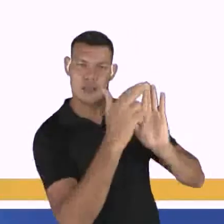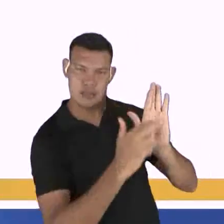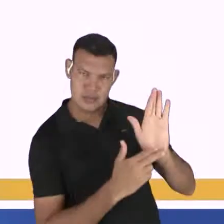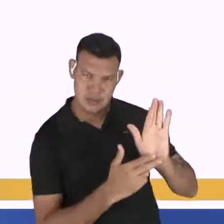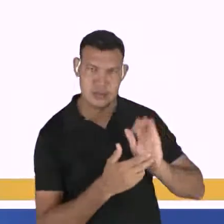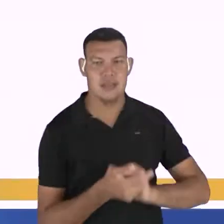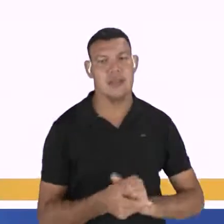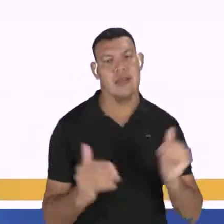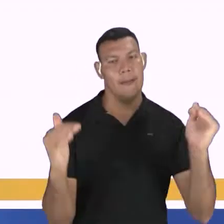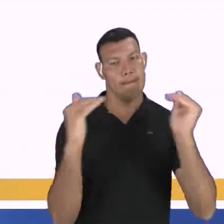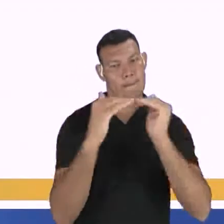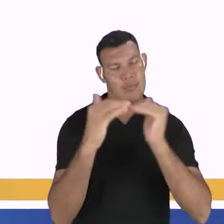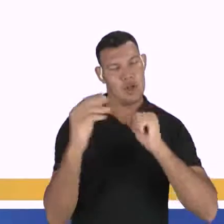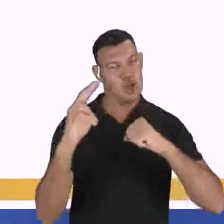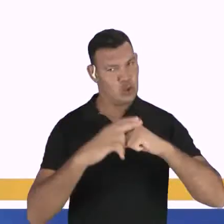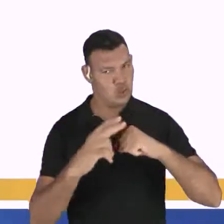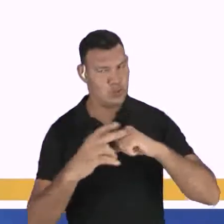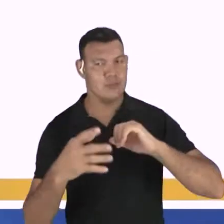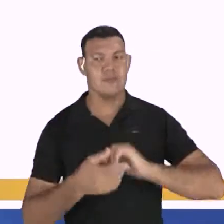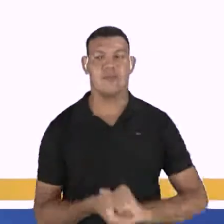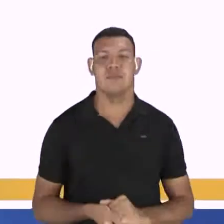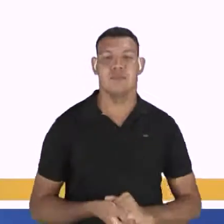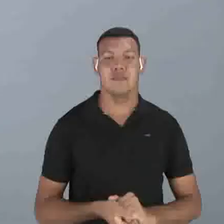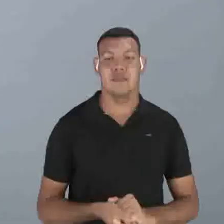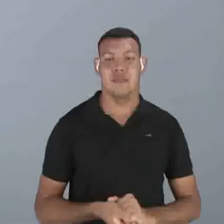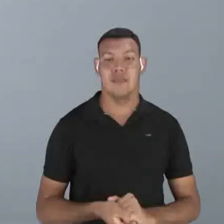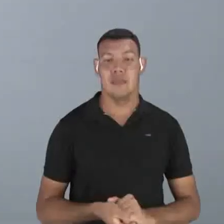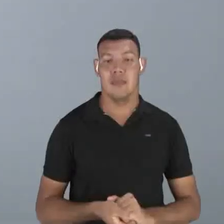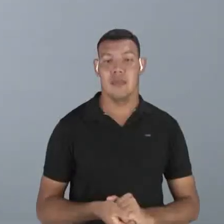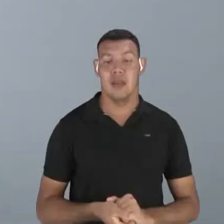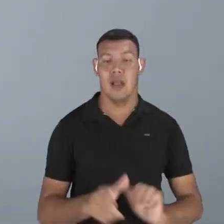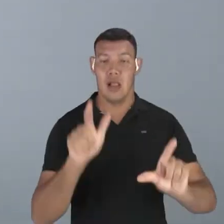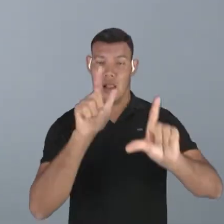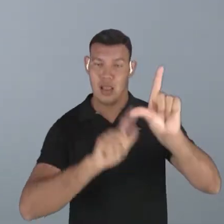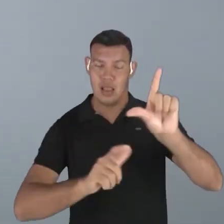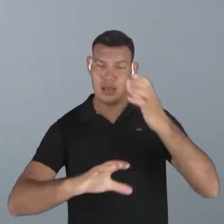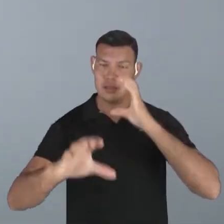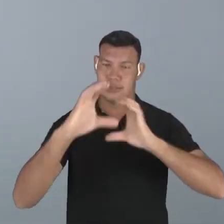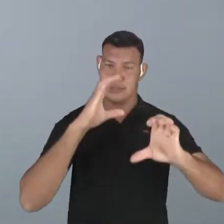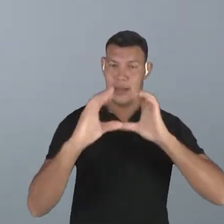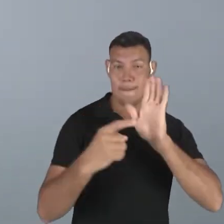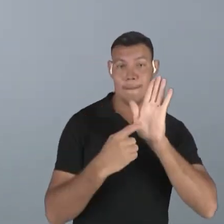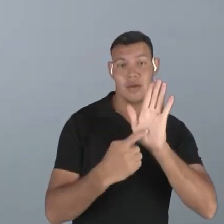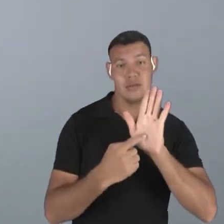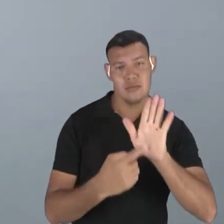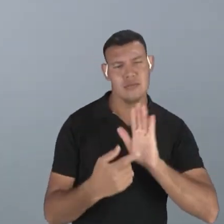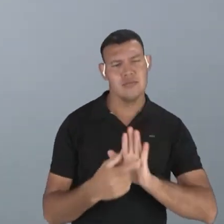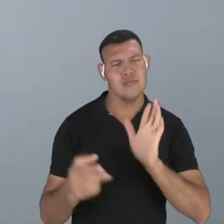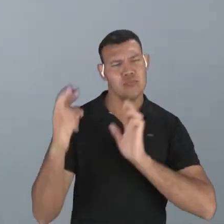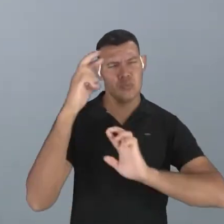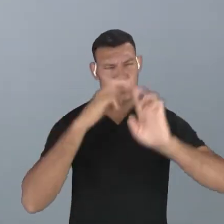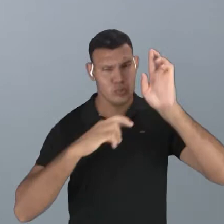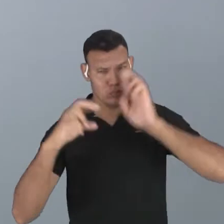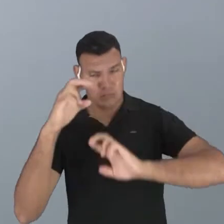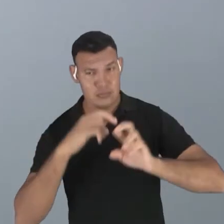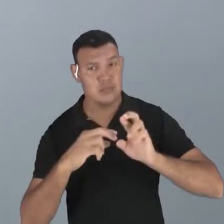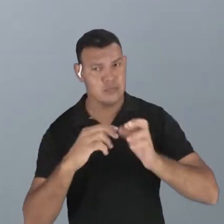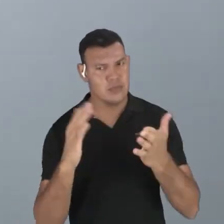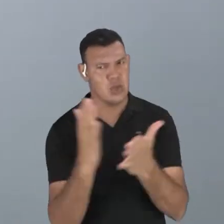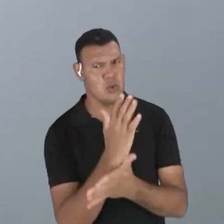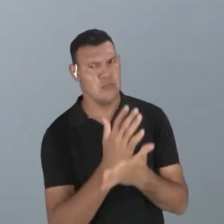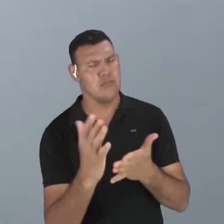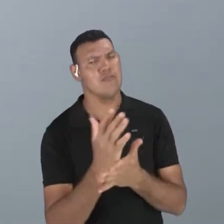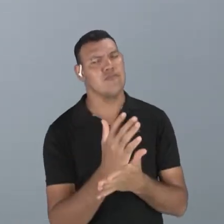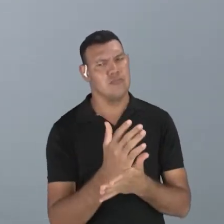gramaticais de concordância verbal. A letra da canção foi passada para vocês, para vocês observarem que algumas